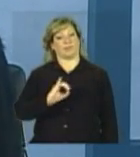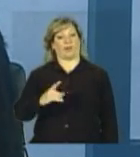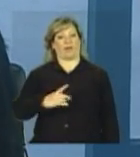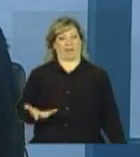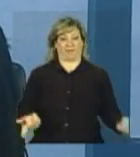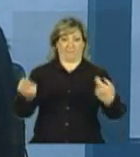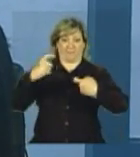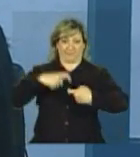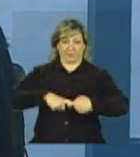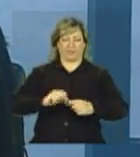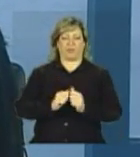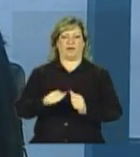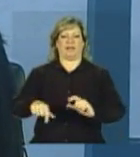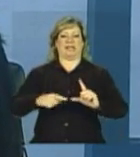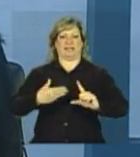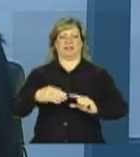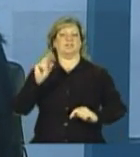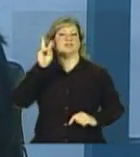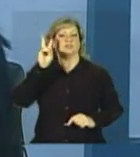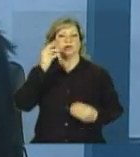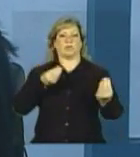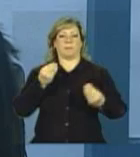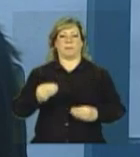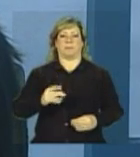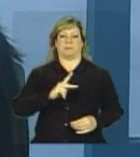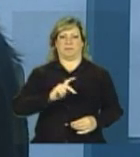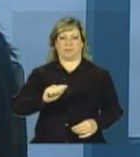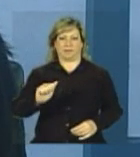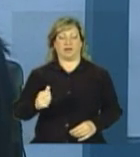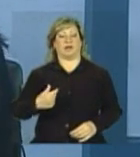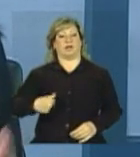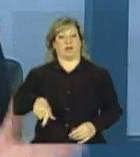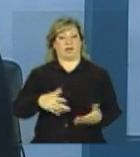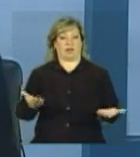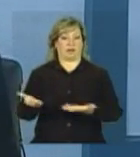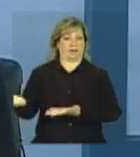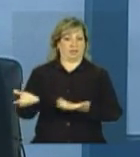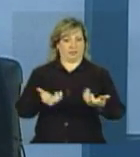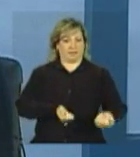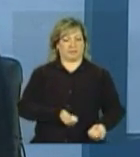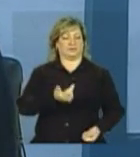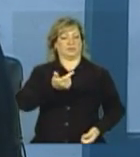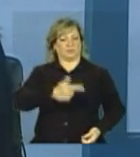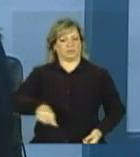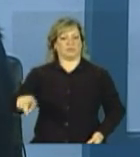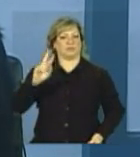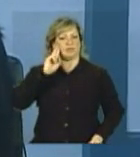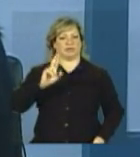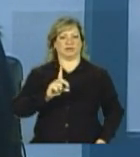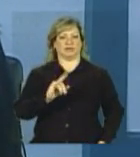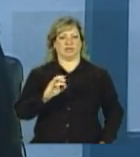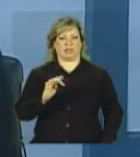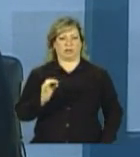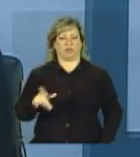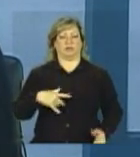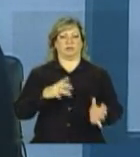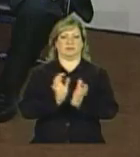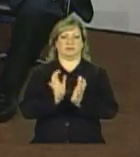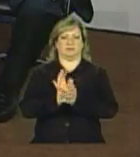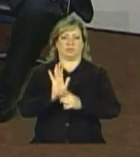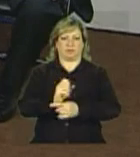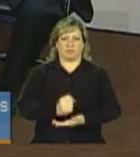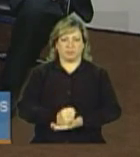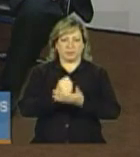Olá, estamos de volta então com a teleconferência sobre o PA. Desta vez a gente recebe novamente o diretor João Entini, do Departamento de